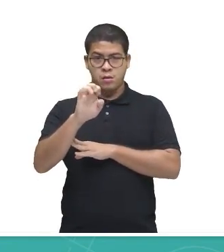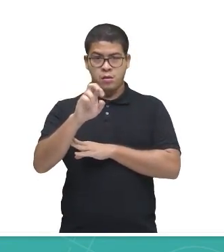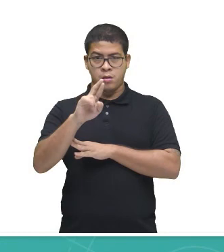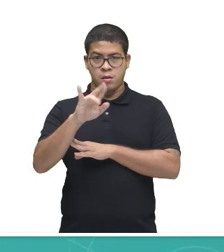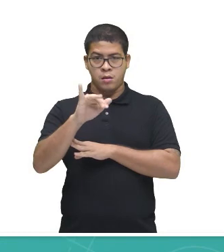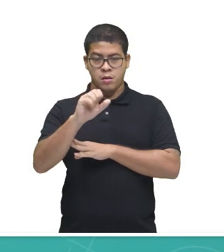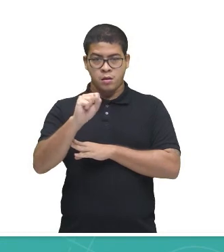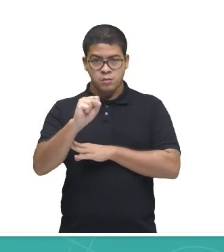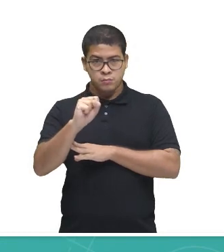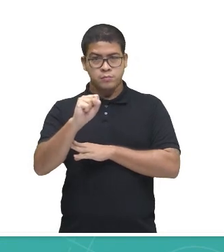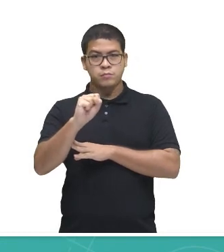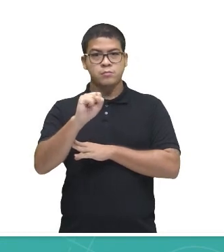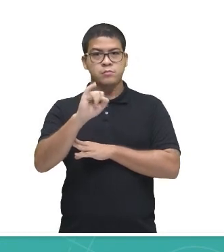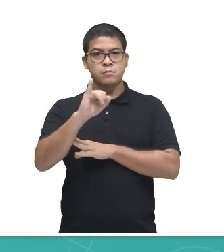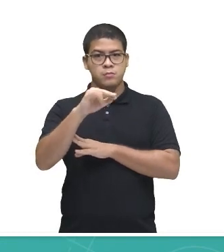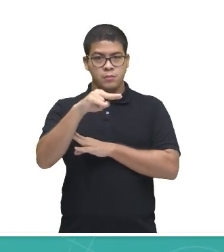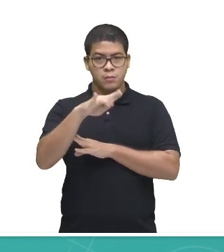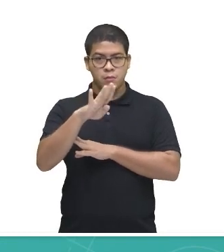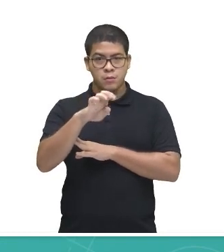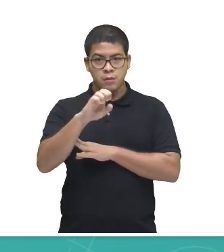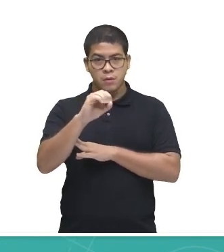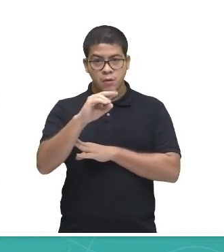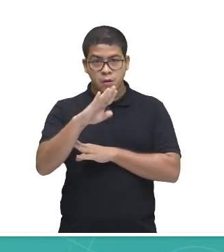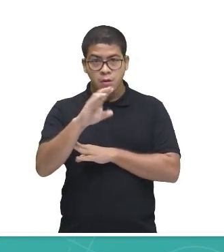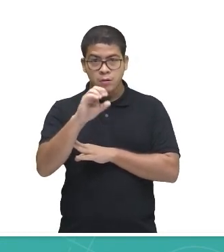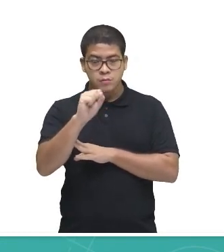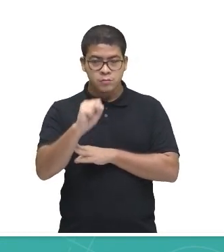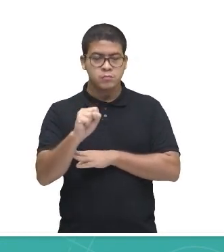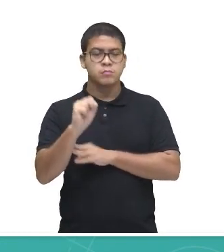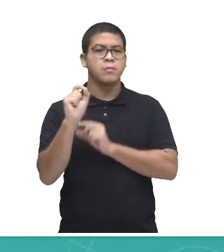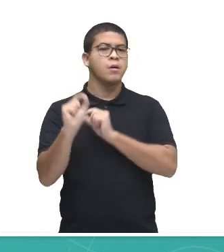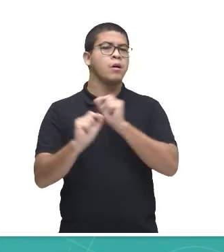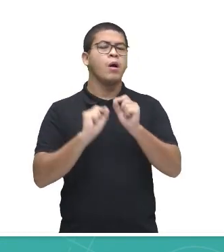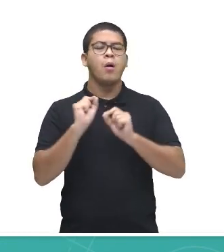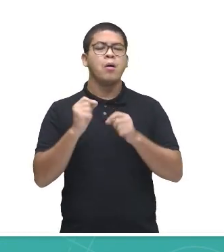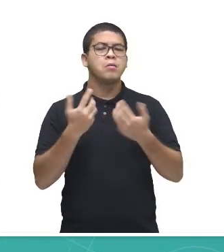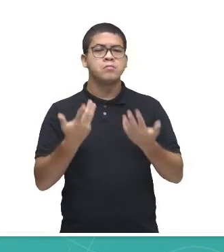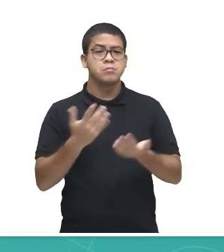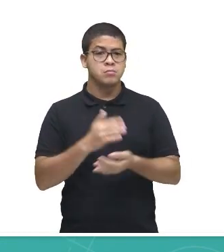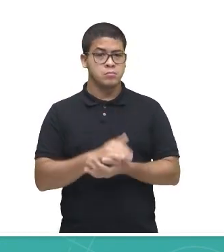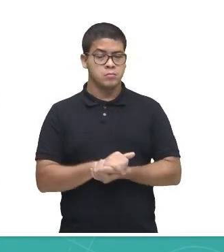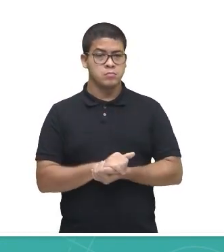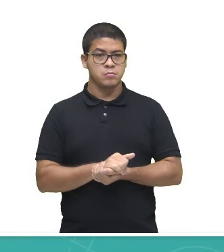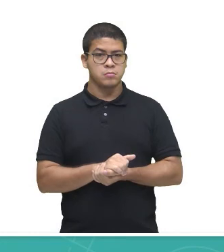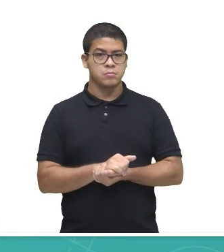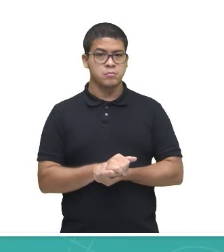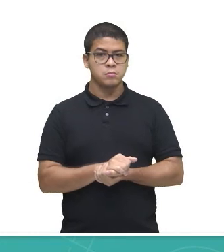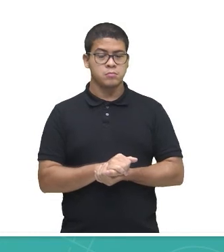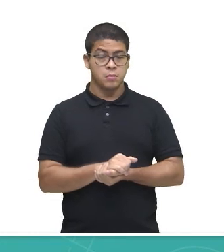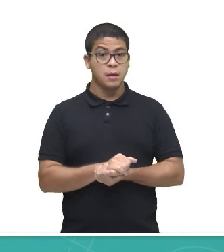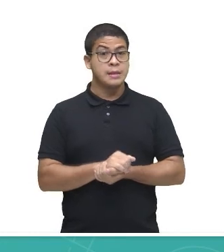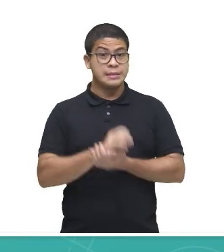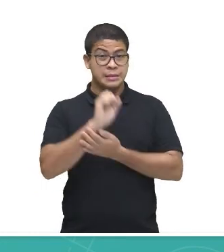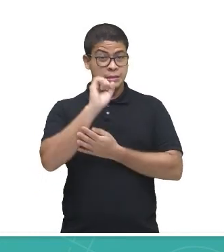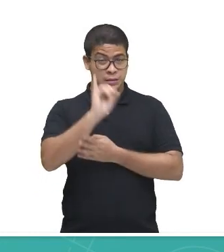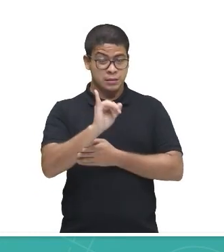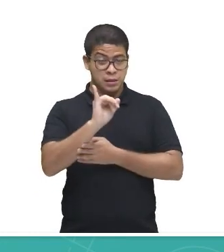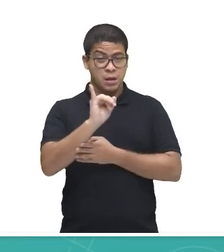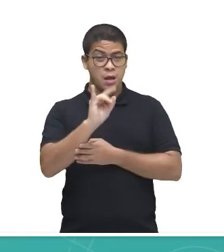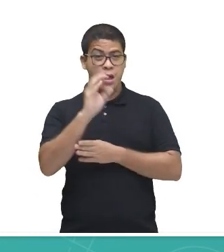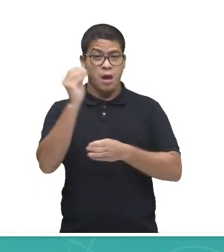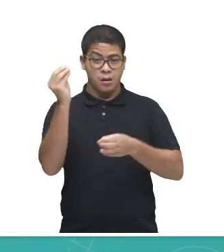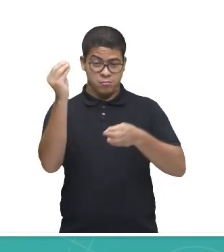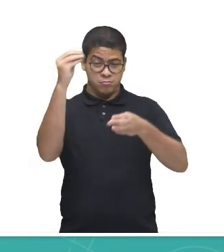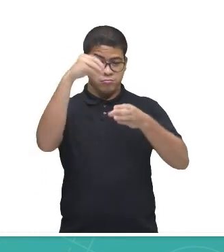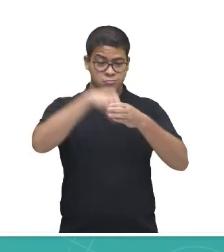internos, temos que lembrar do seguinte: se são internos, é porque esses ângulos se